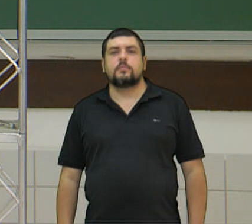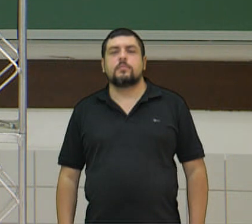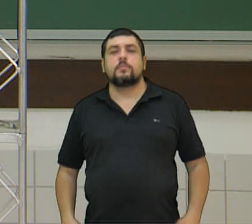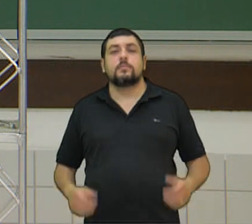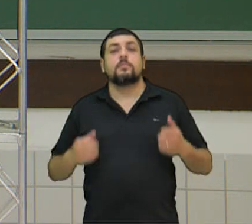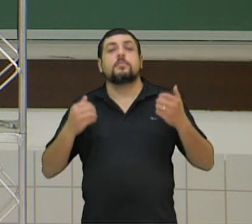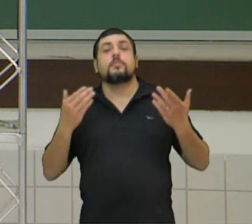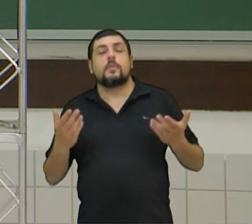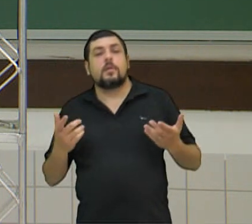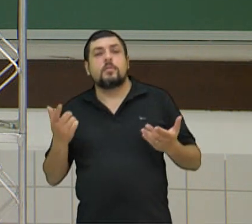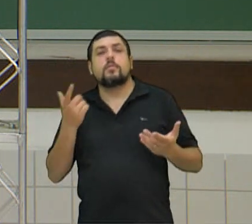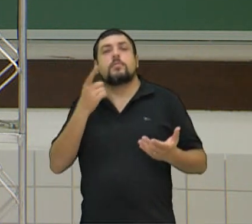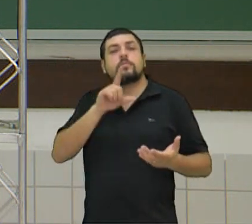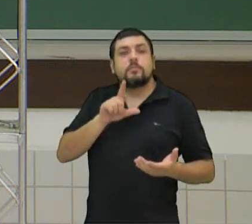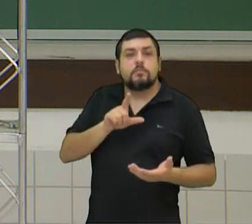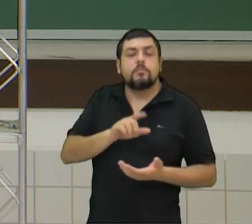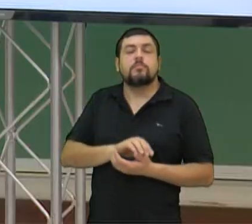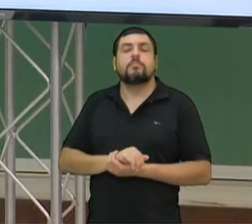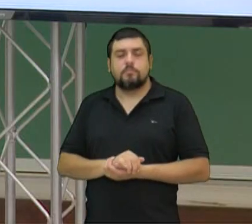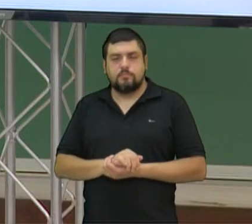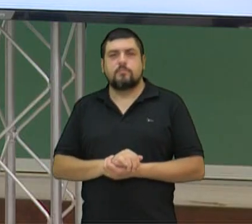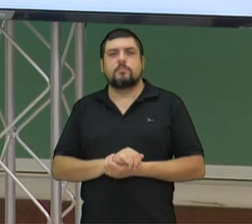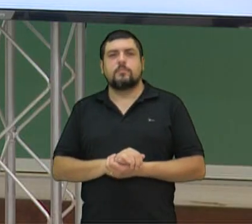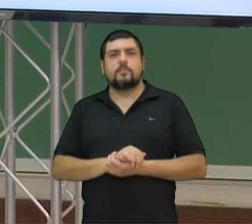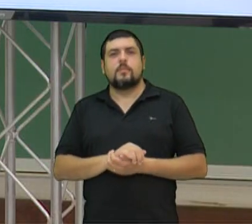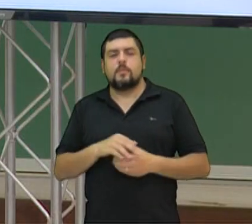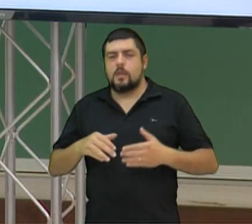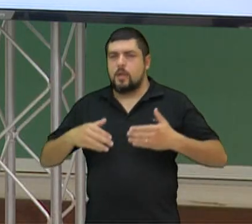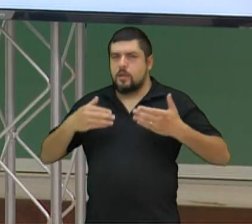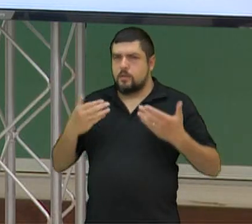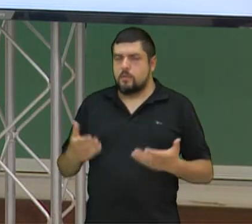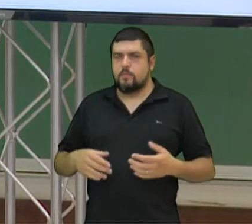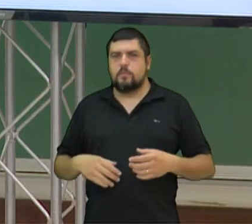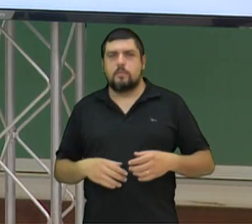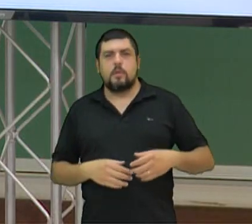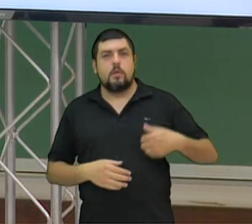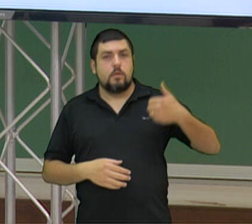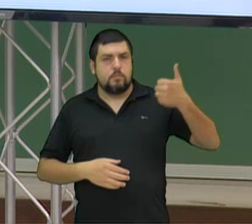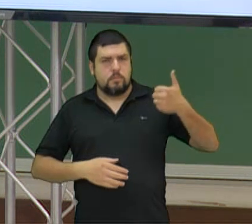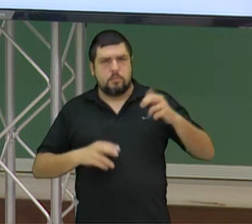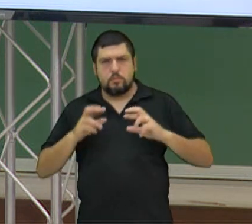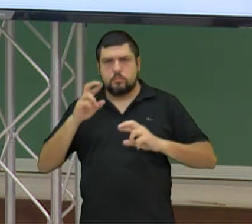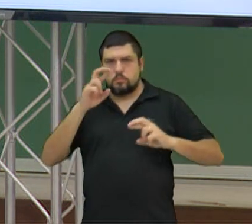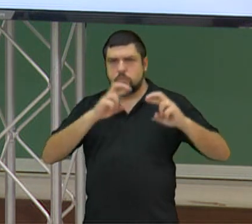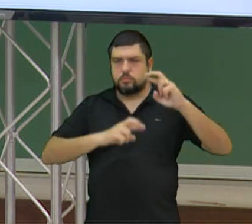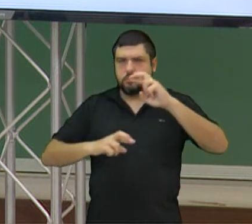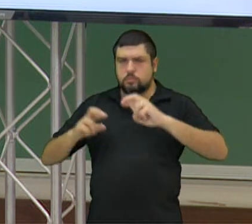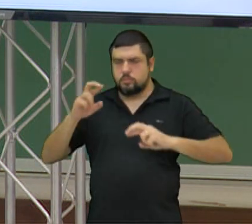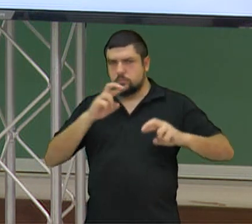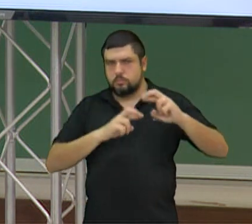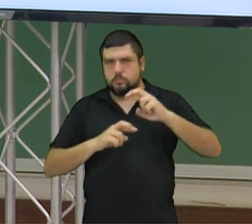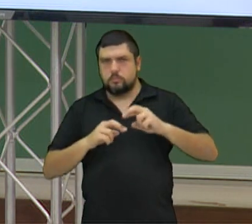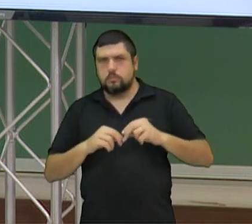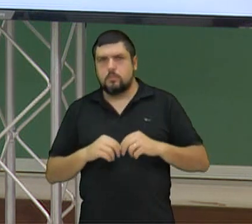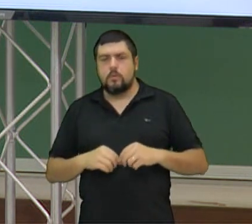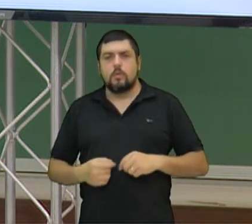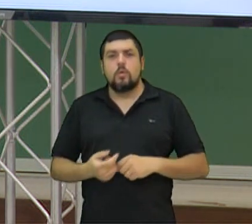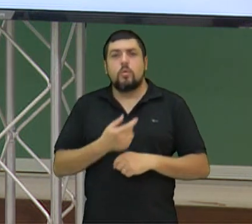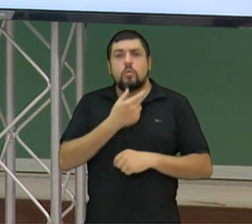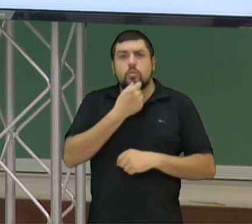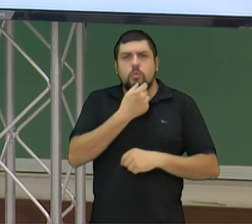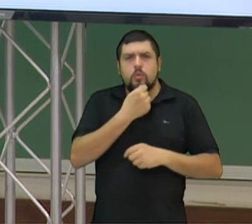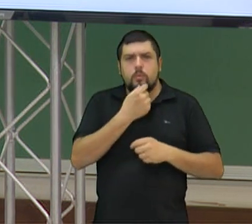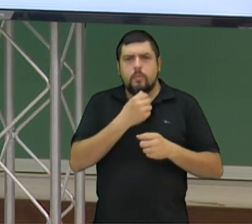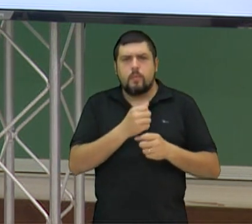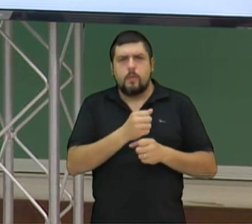E aí, pessoal, conseguiram? Gente, então, primeira coisa que a gente tem que analisar aqui, ó. O nosso coleguinha aqui está fazendo uma